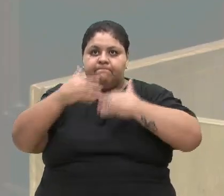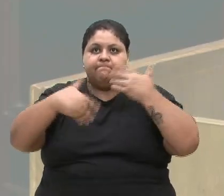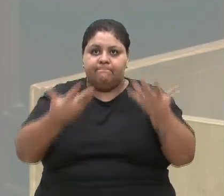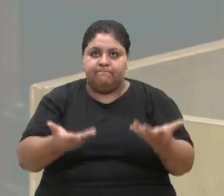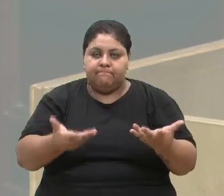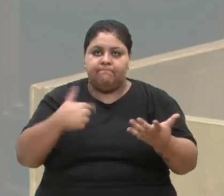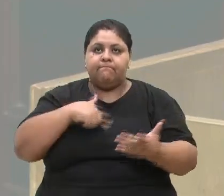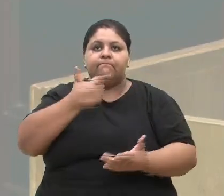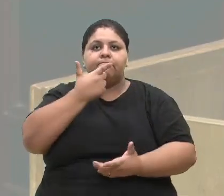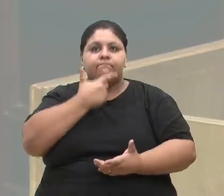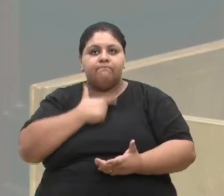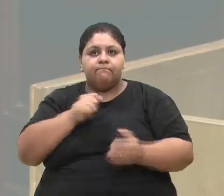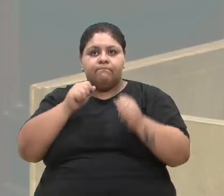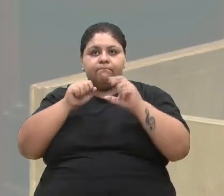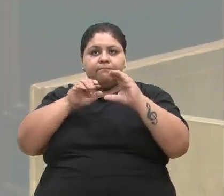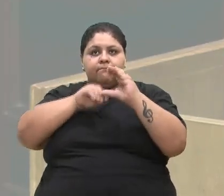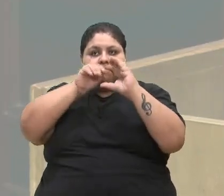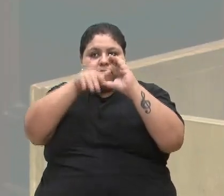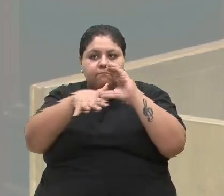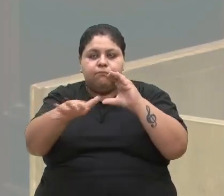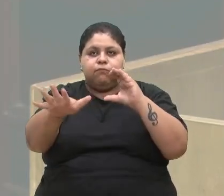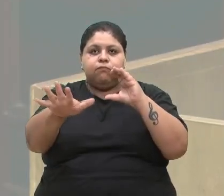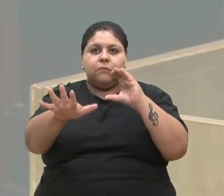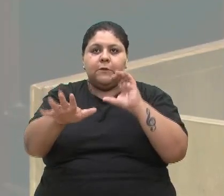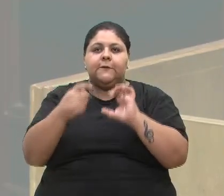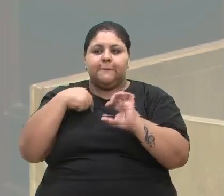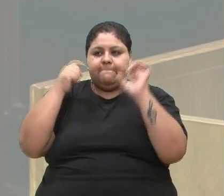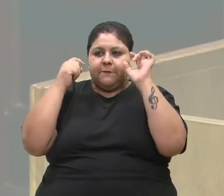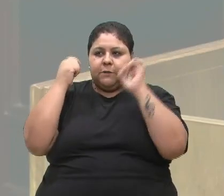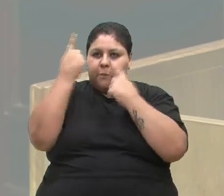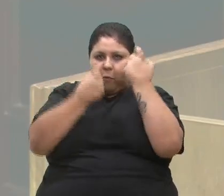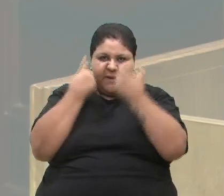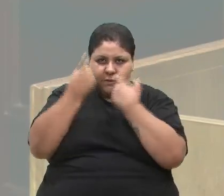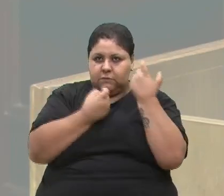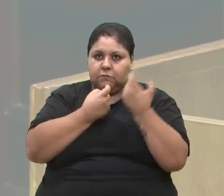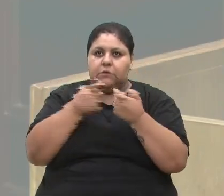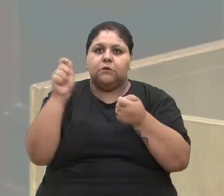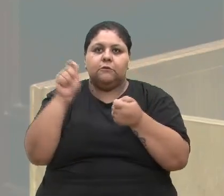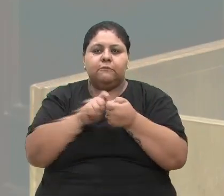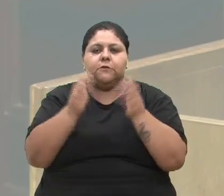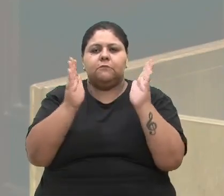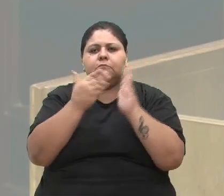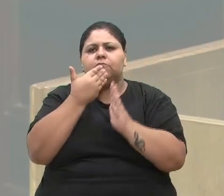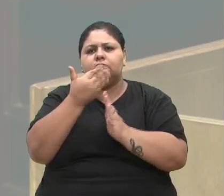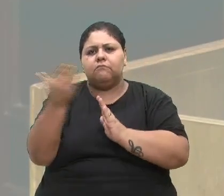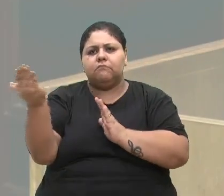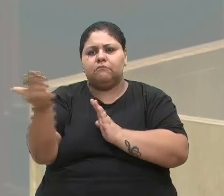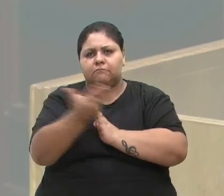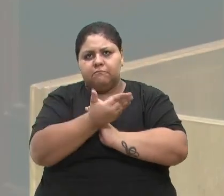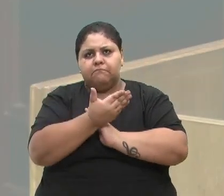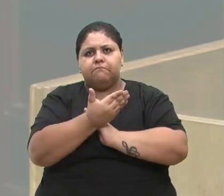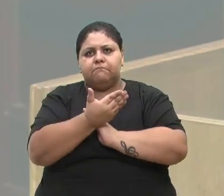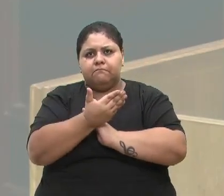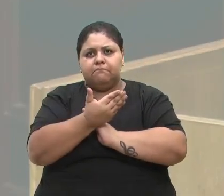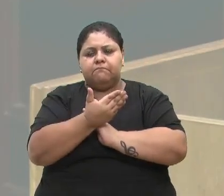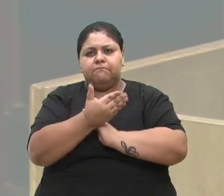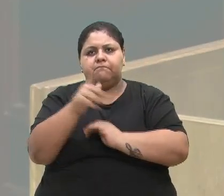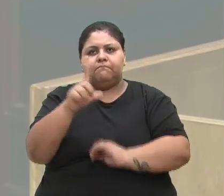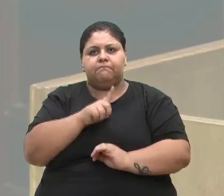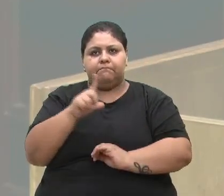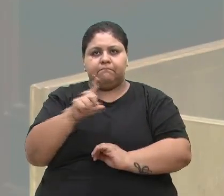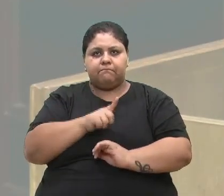eu gostaria de compartilhar essa minha grande preocupação e fazer um apelo, né, aos colegas que tenham